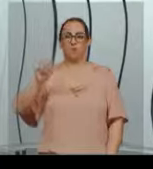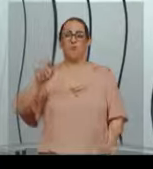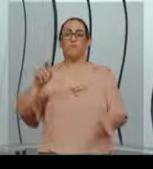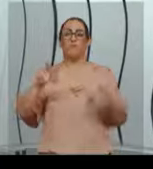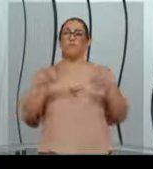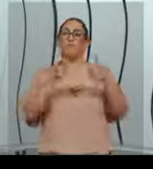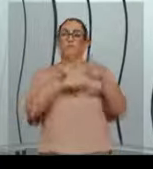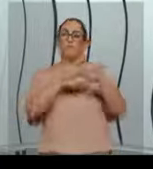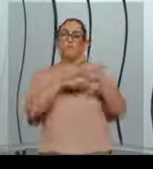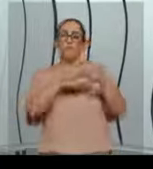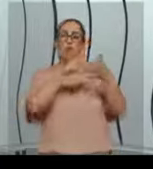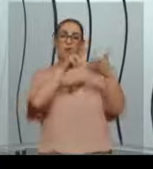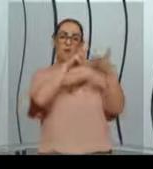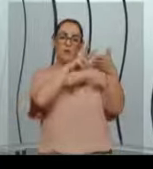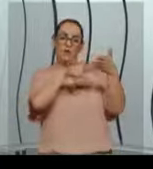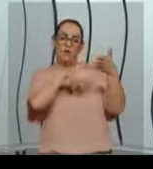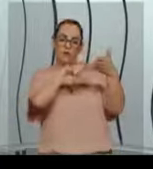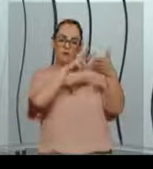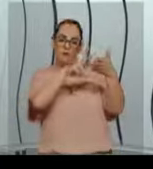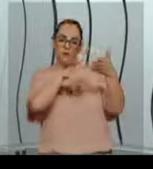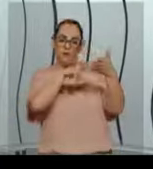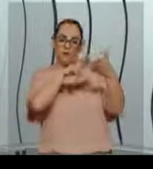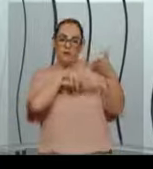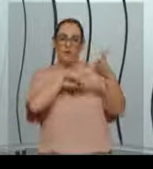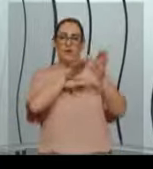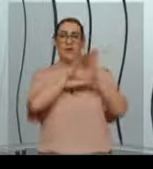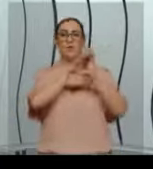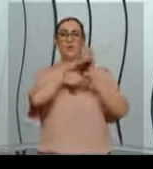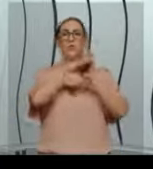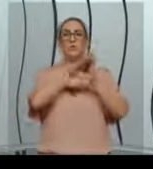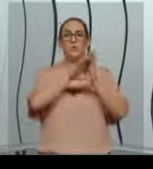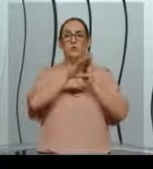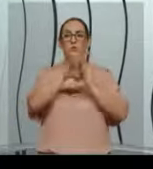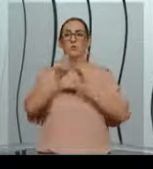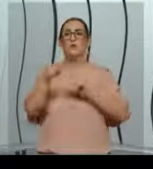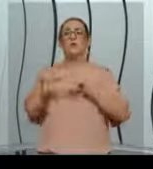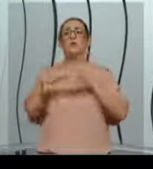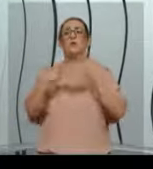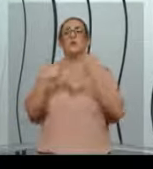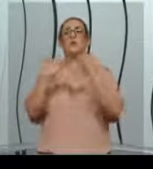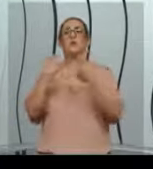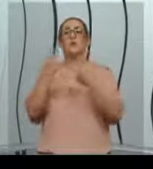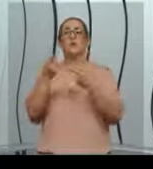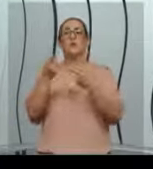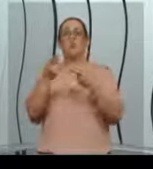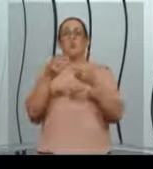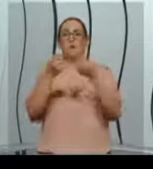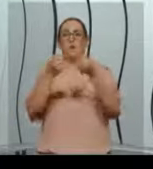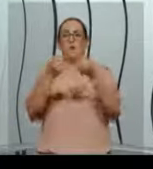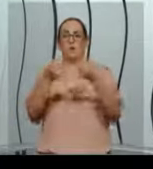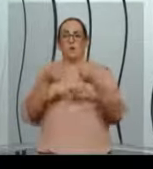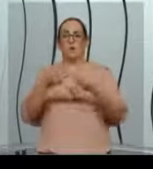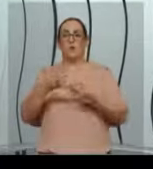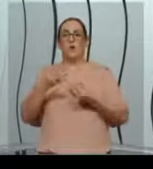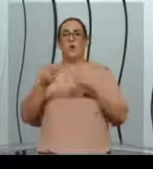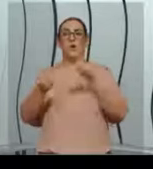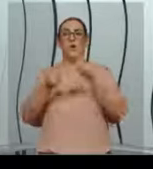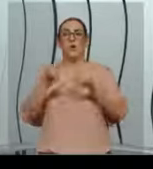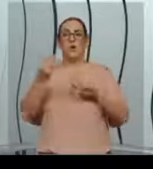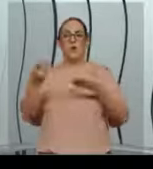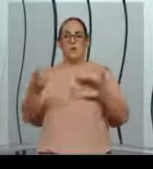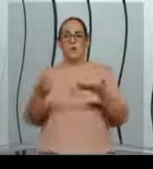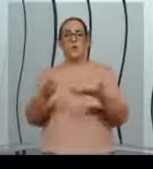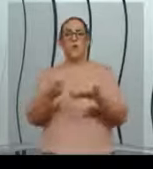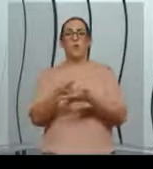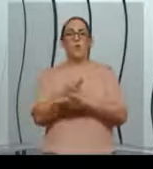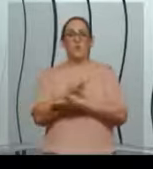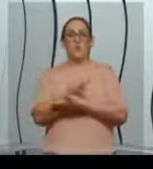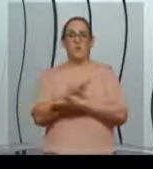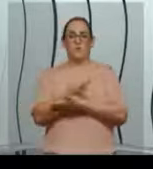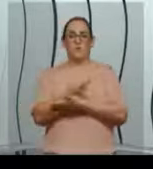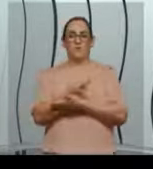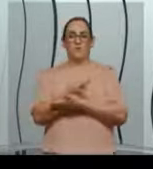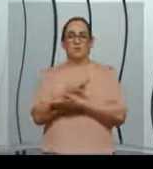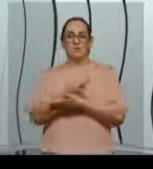com vocês pausadamente e depois nós vamos explicar como que se dá, então,